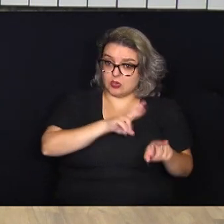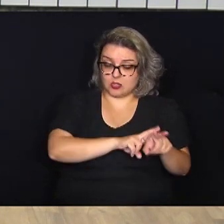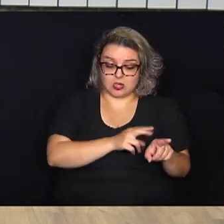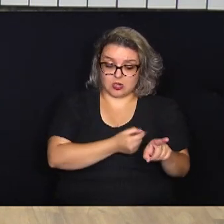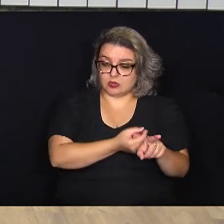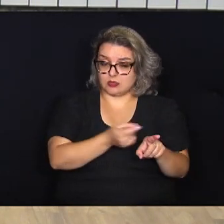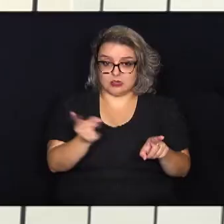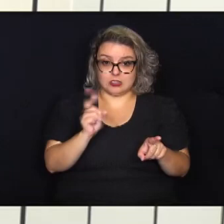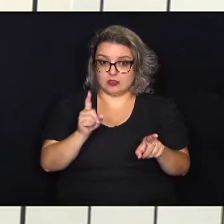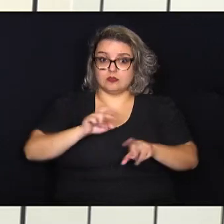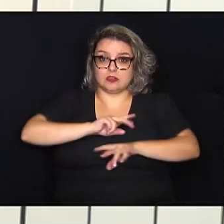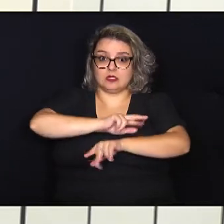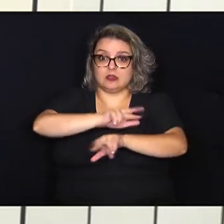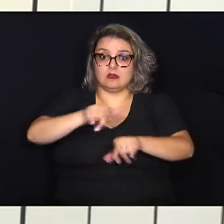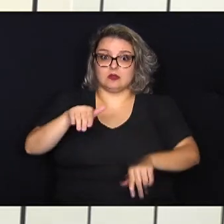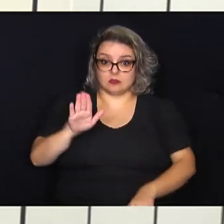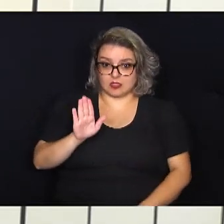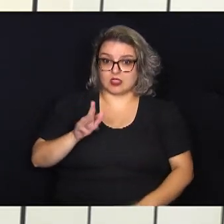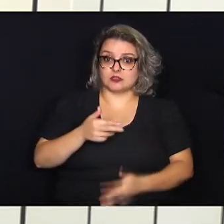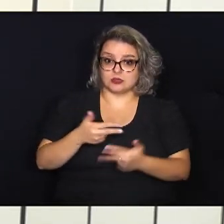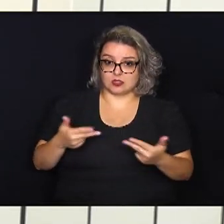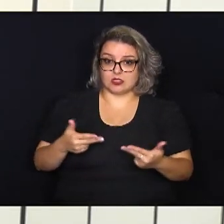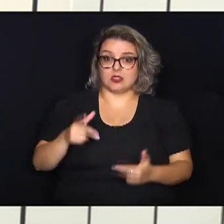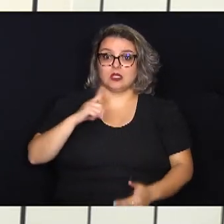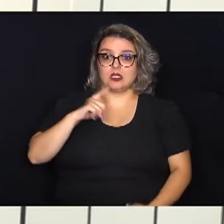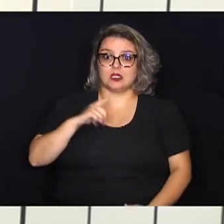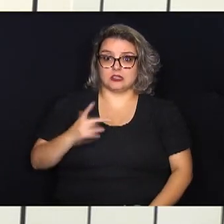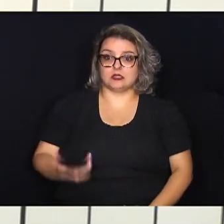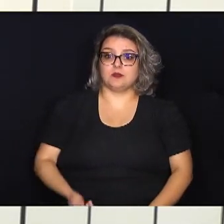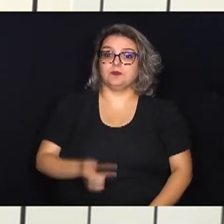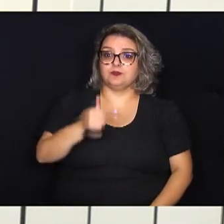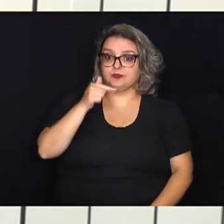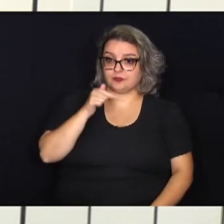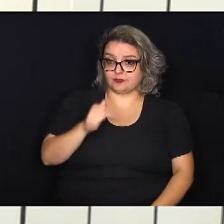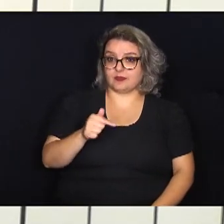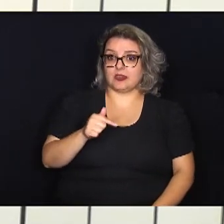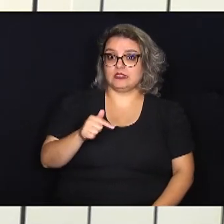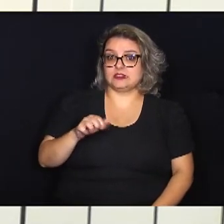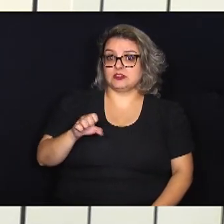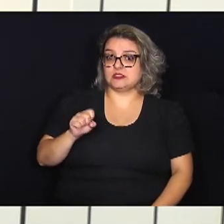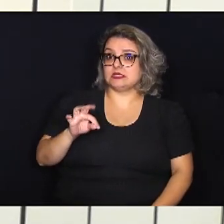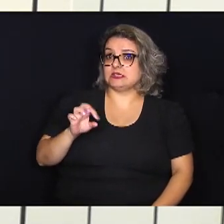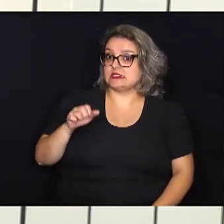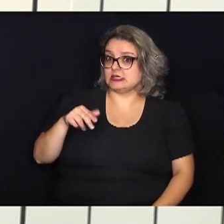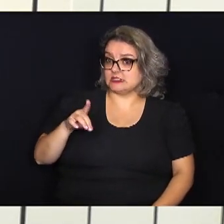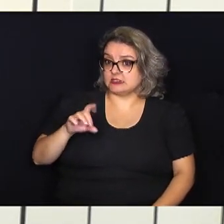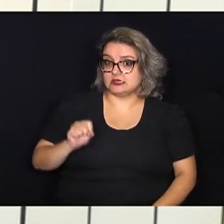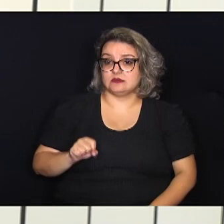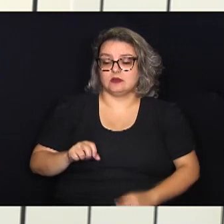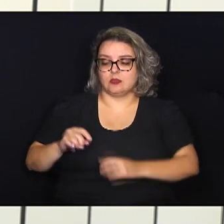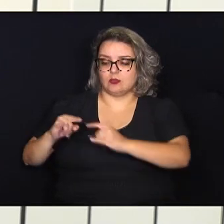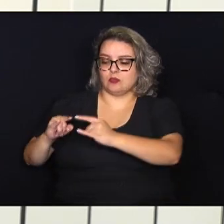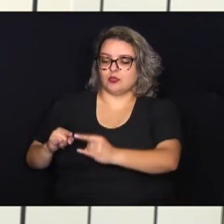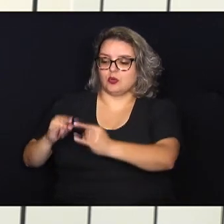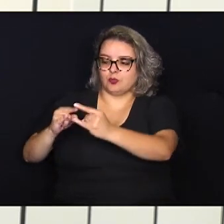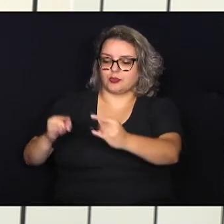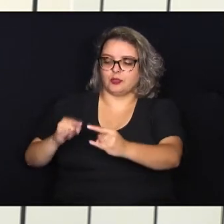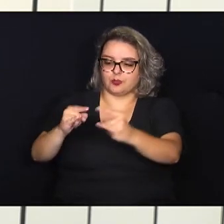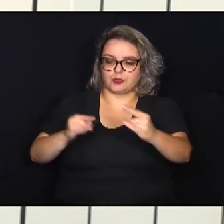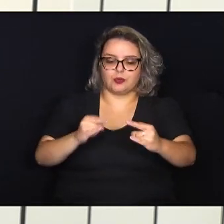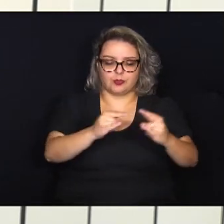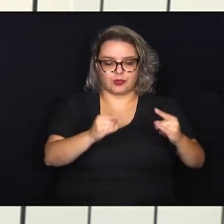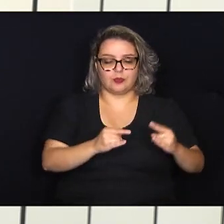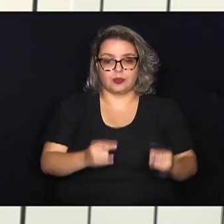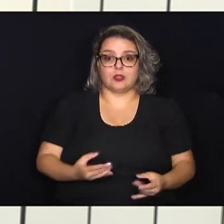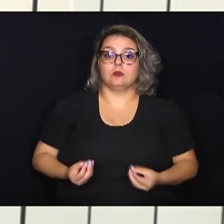próstata, tem muito mais. A gente tem aí, 7 estandes que serão instalados lá no saguão para